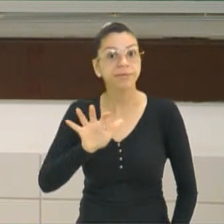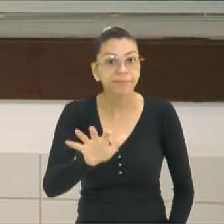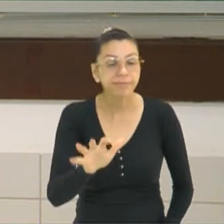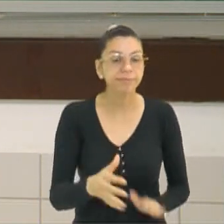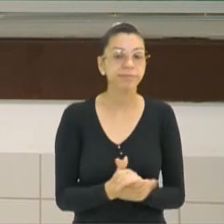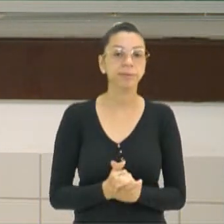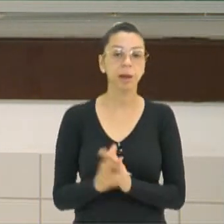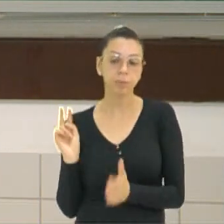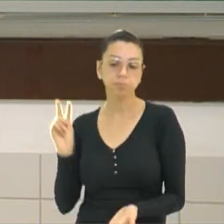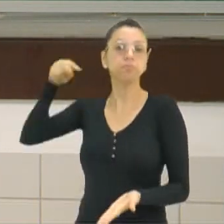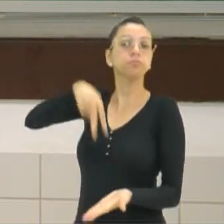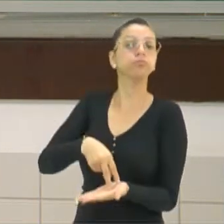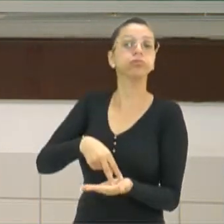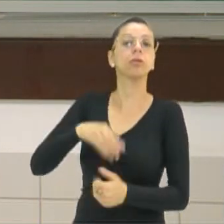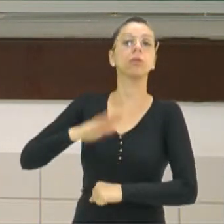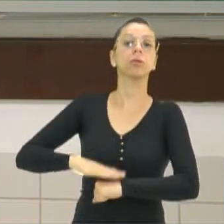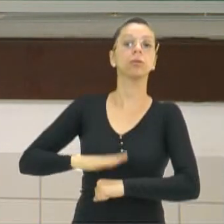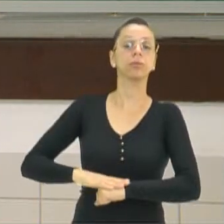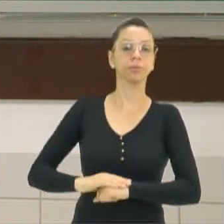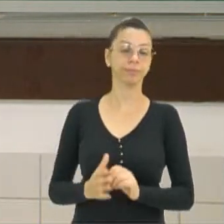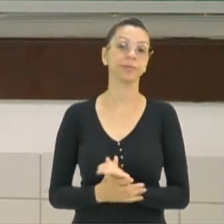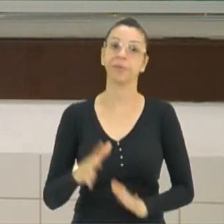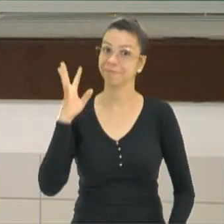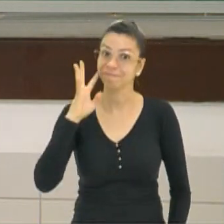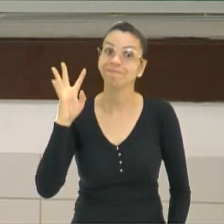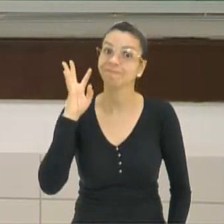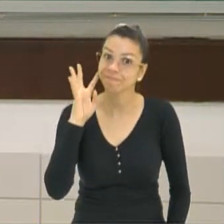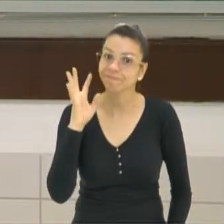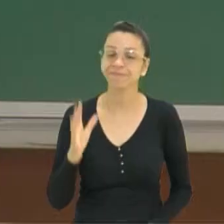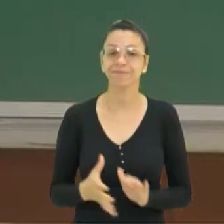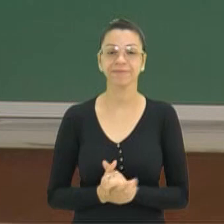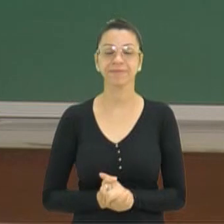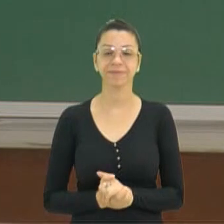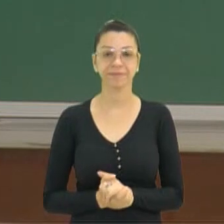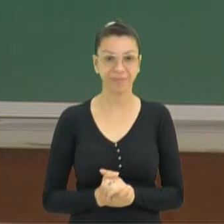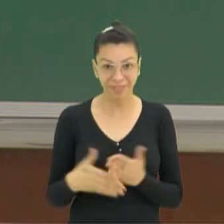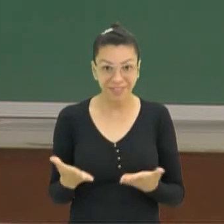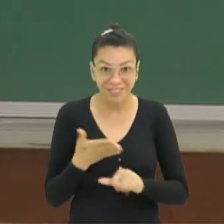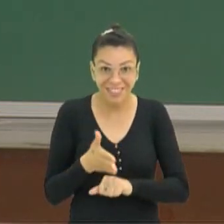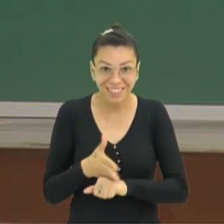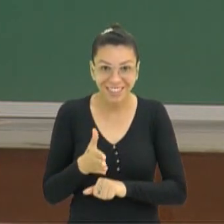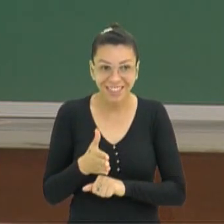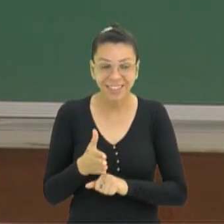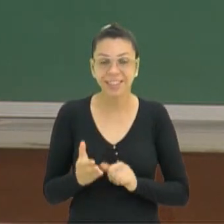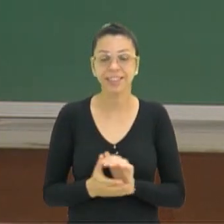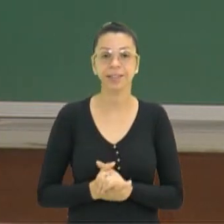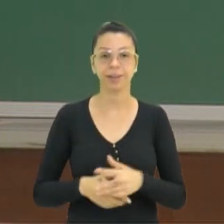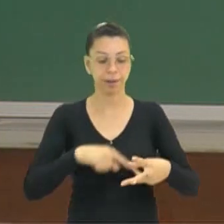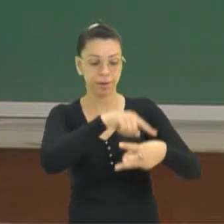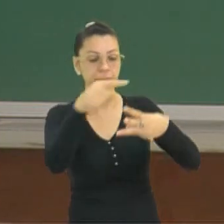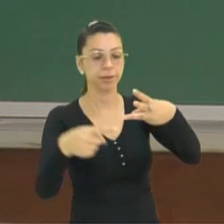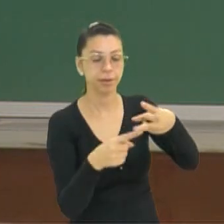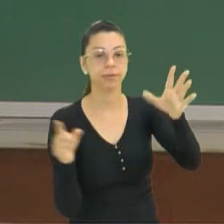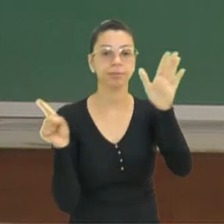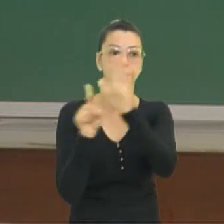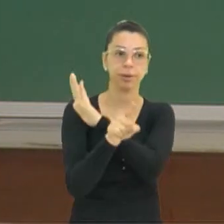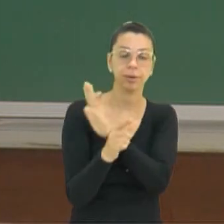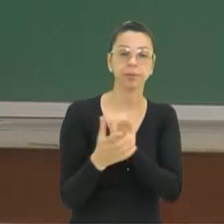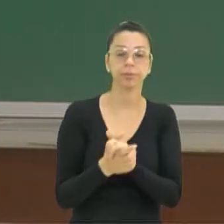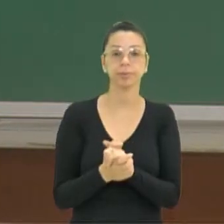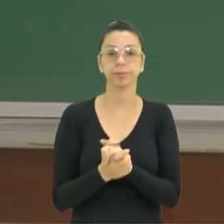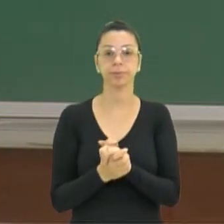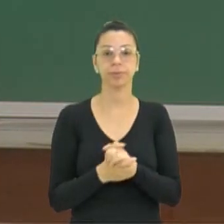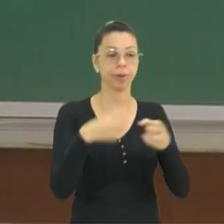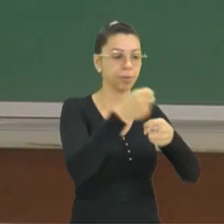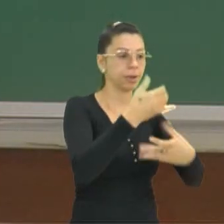se impondo, tá? Vale super a pena. Bom, bora praticar então? Eu tenho 3 perguntas sobre essa pequena parte